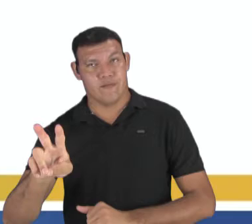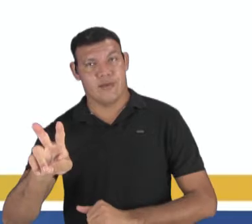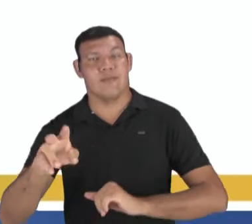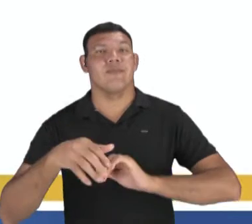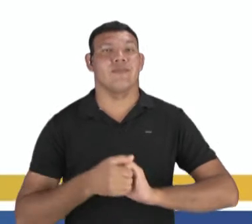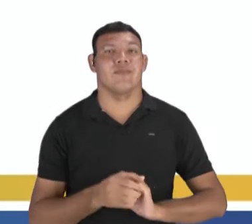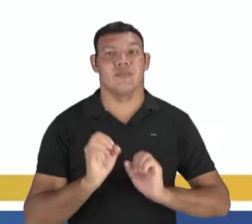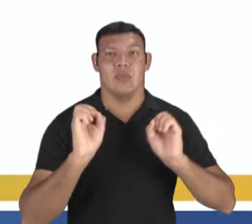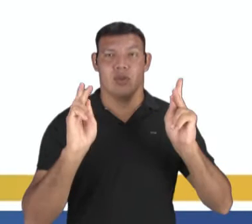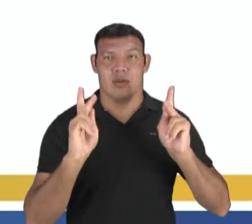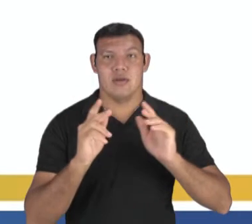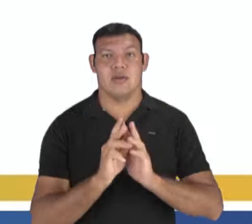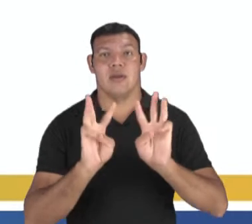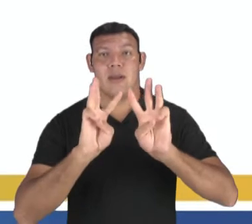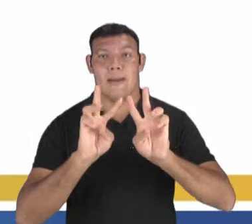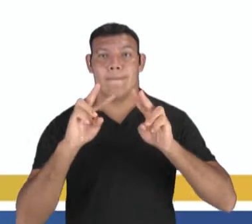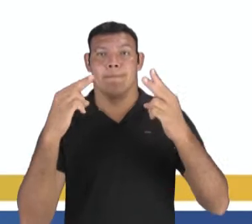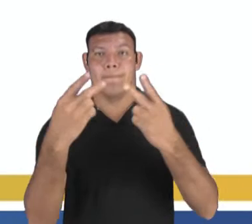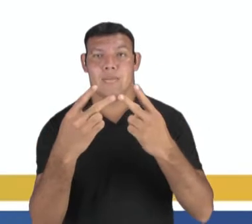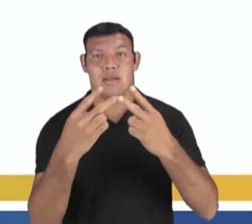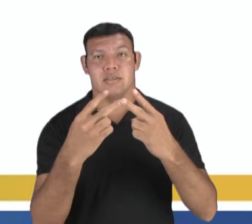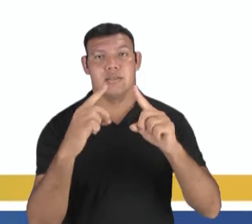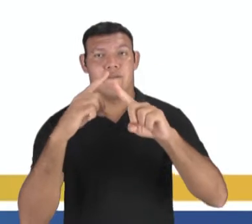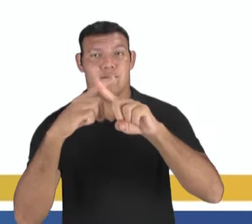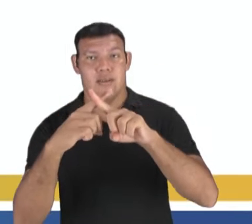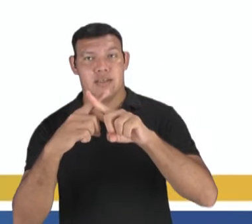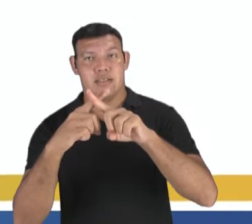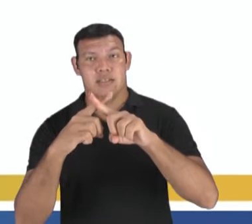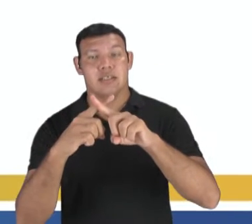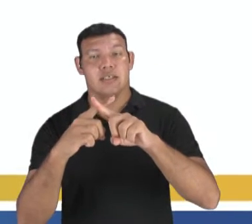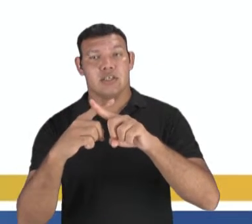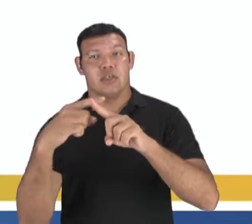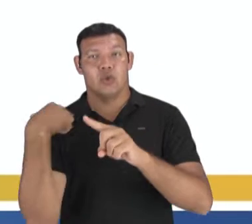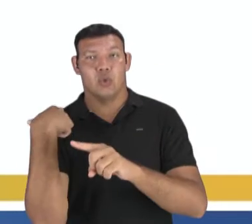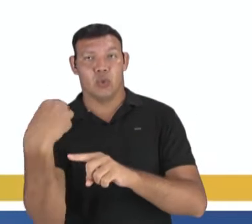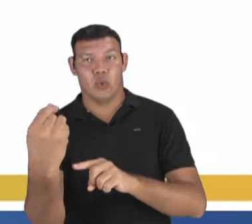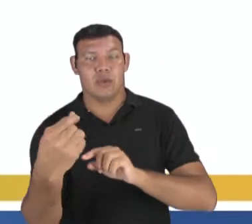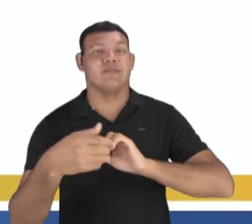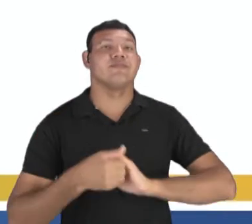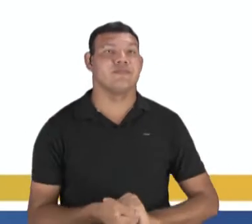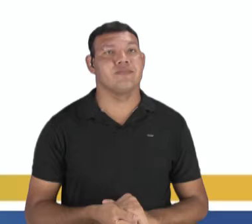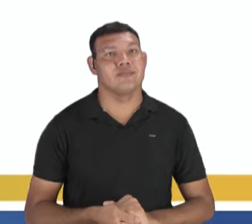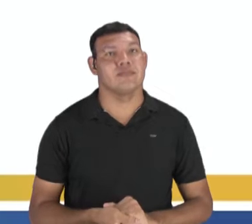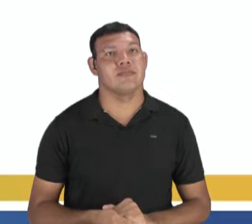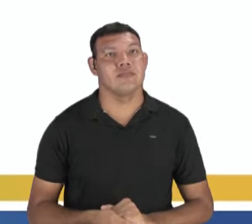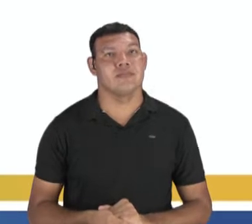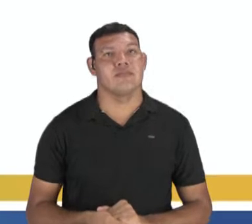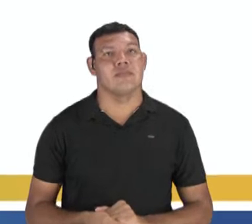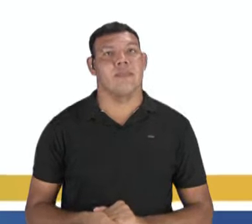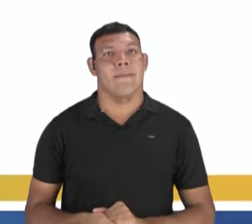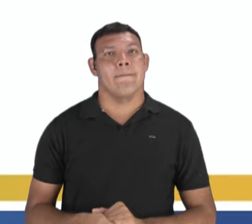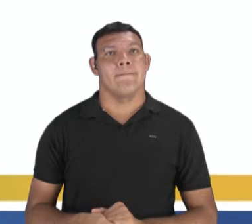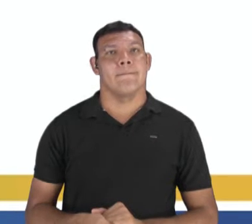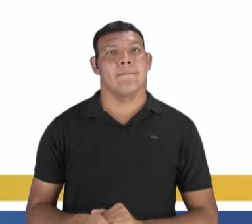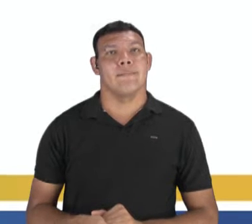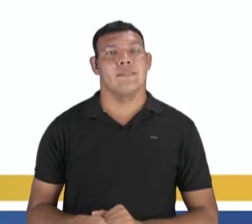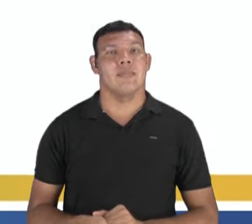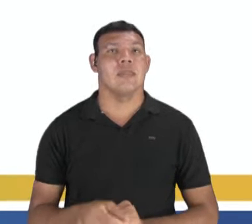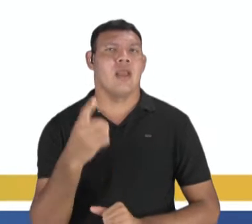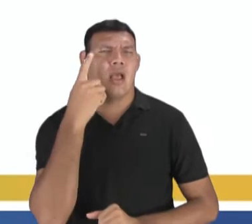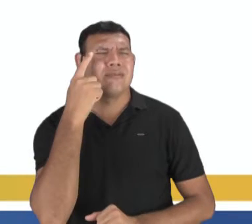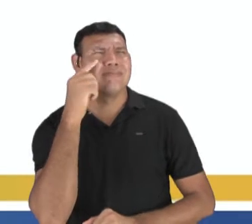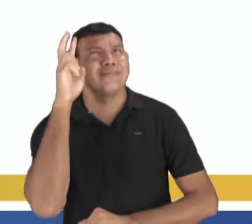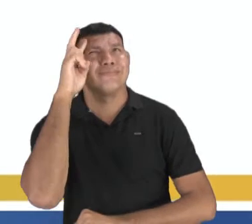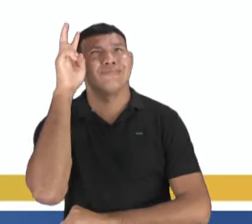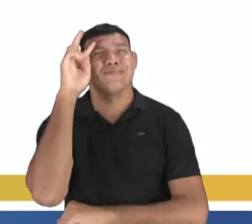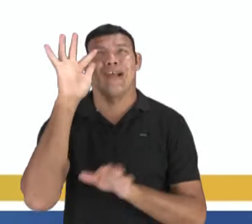velocidade, tudo bem? Massa vezes a velocidade. Ou a unidade, ó, quilograma vezes metro por segundo. Ah, mas às vezes você